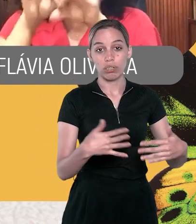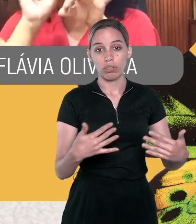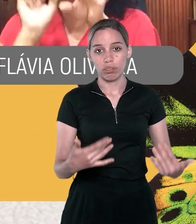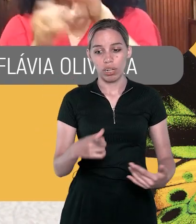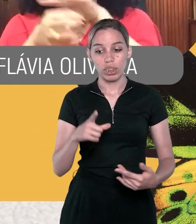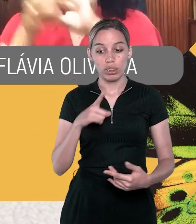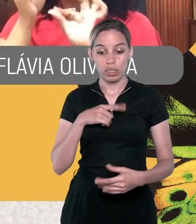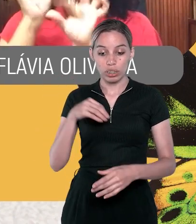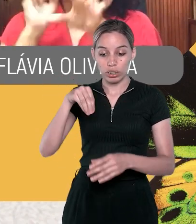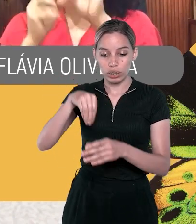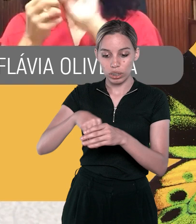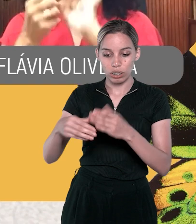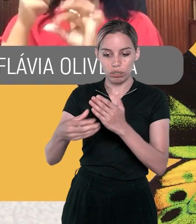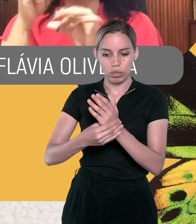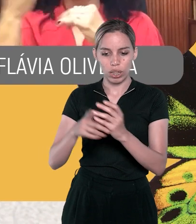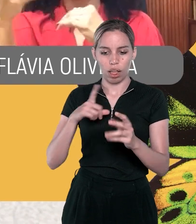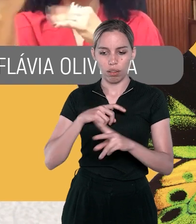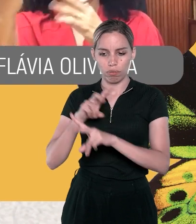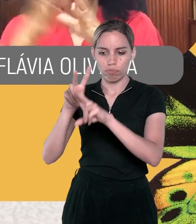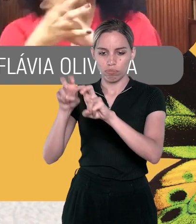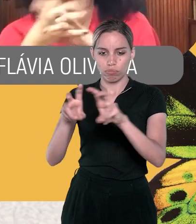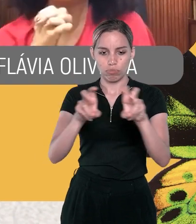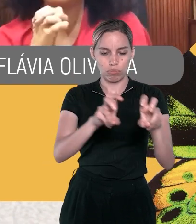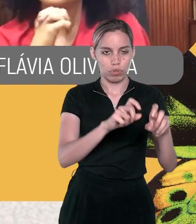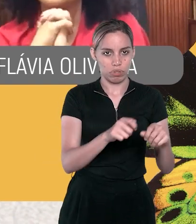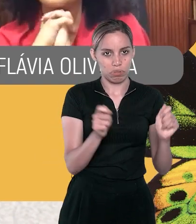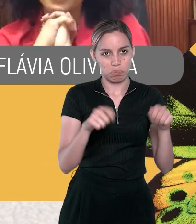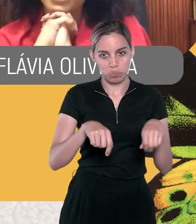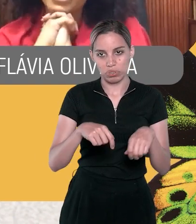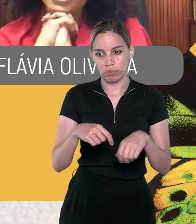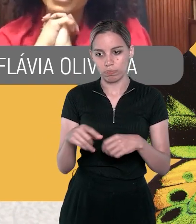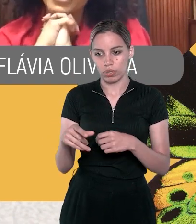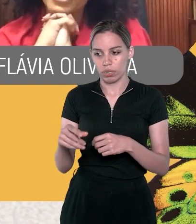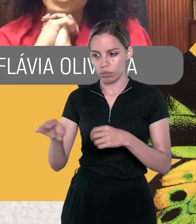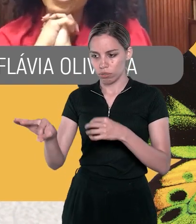monte de fio para puxar e bordar, já que você trouxe aí,